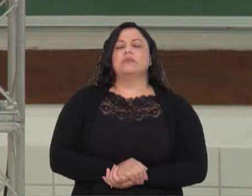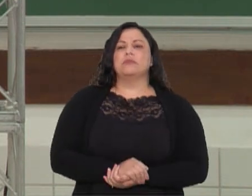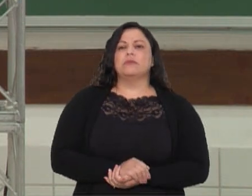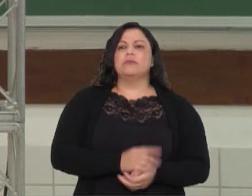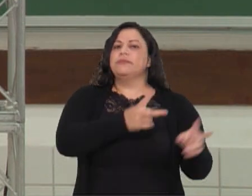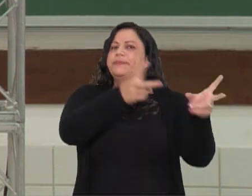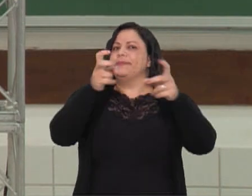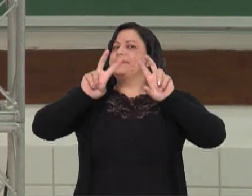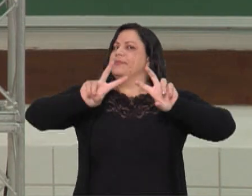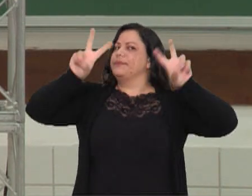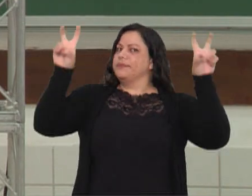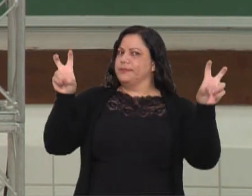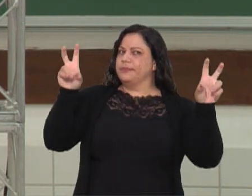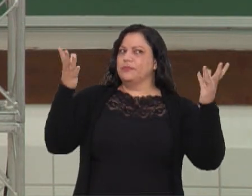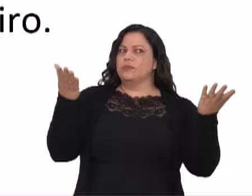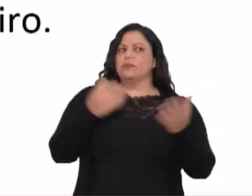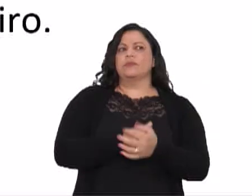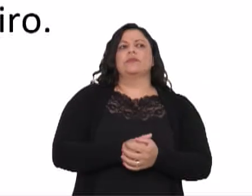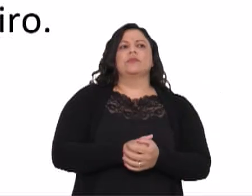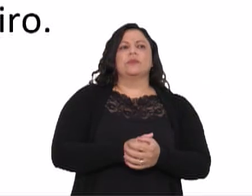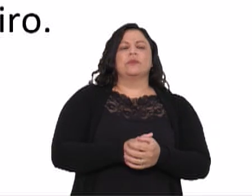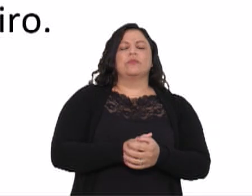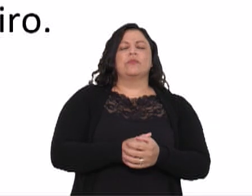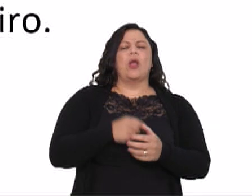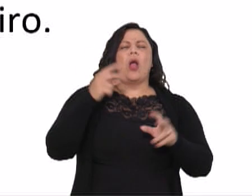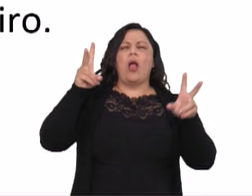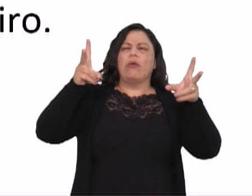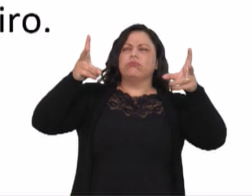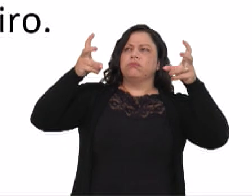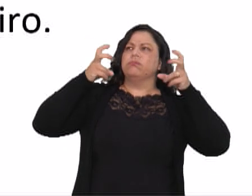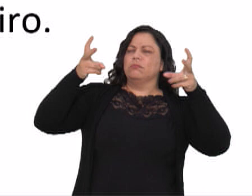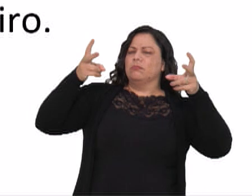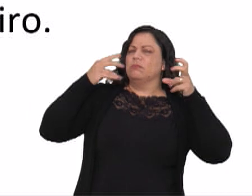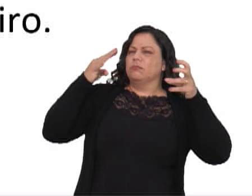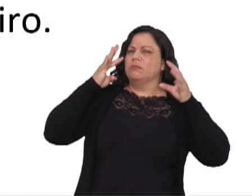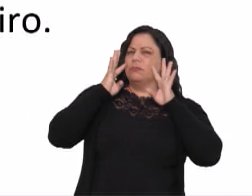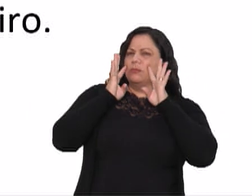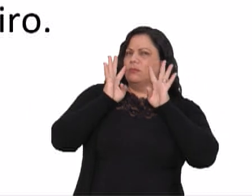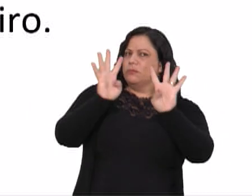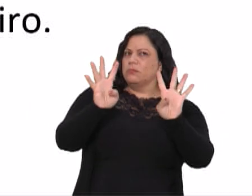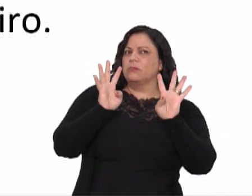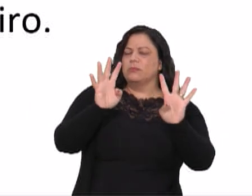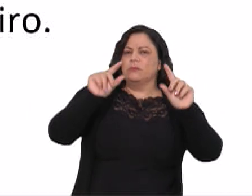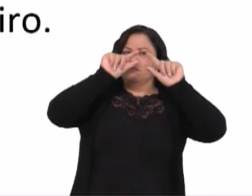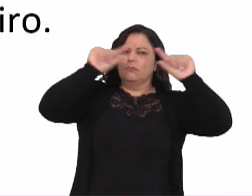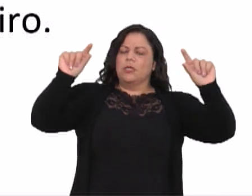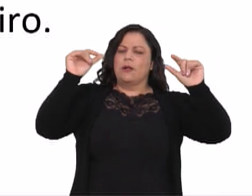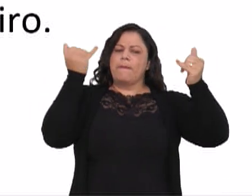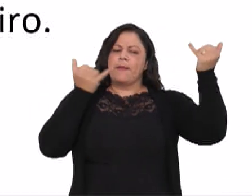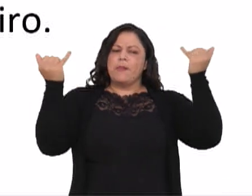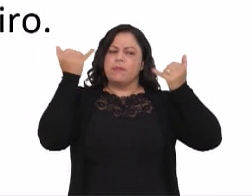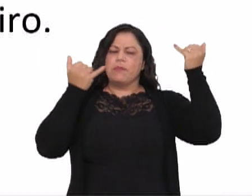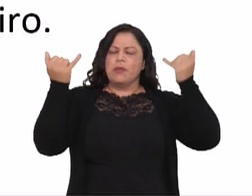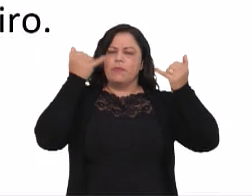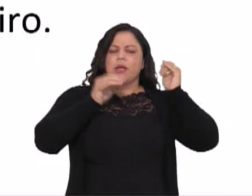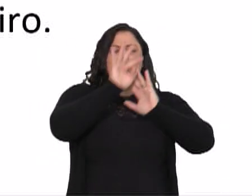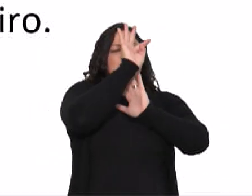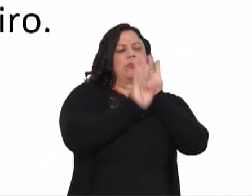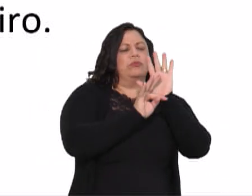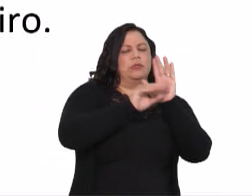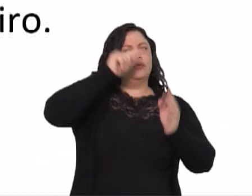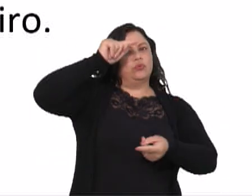Observe o título. É um título chamativo, não é? Mas ao mesmo tempo informativo, um texto